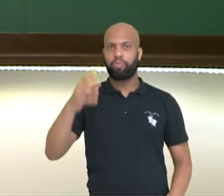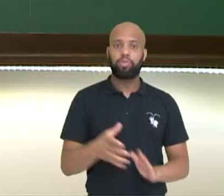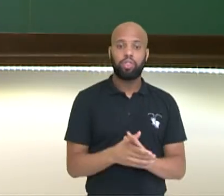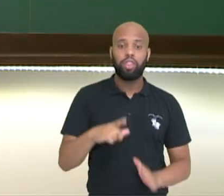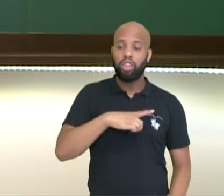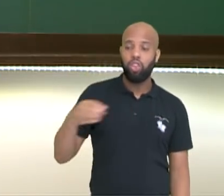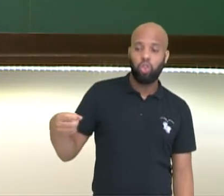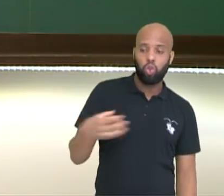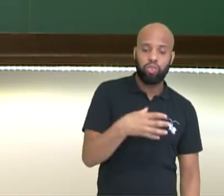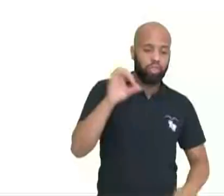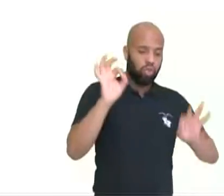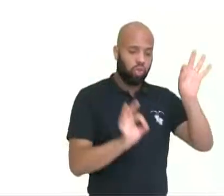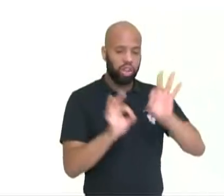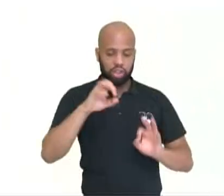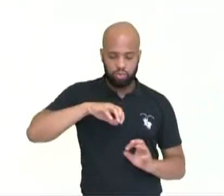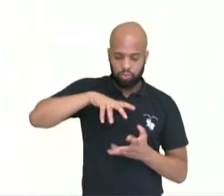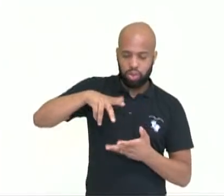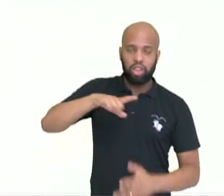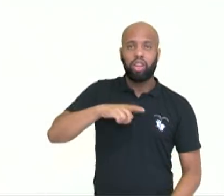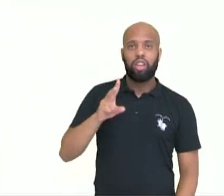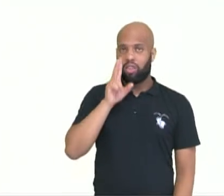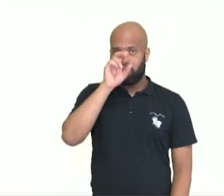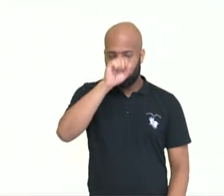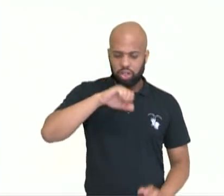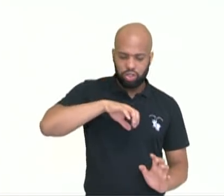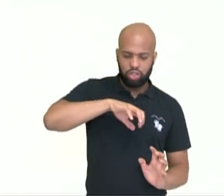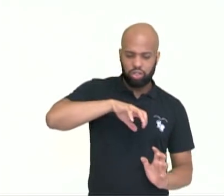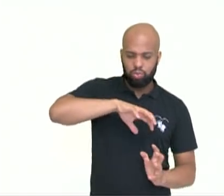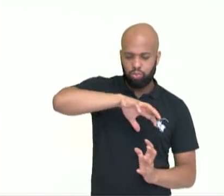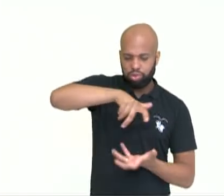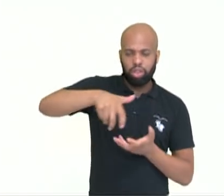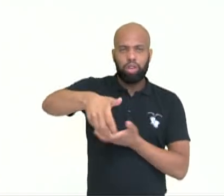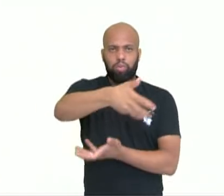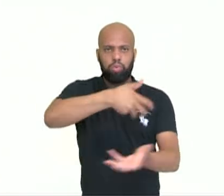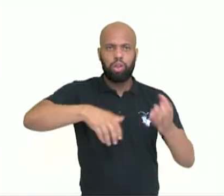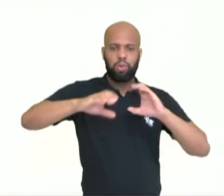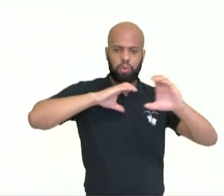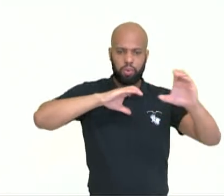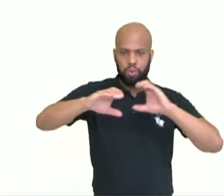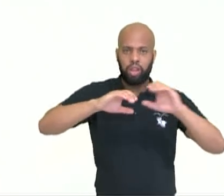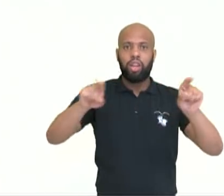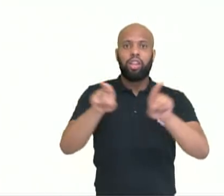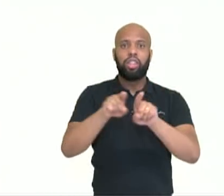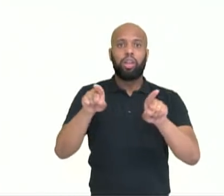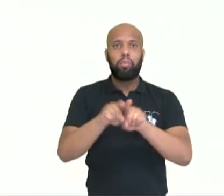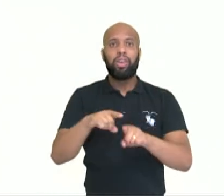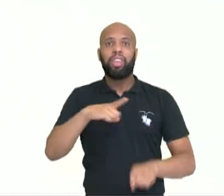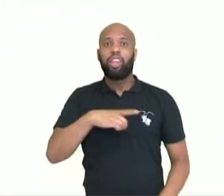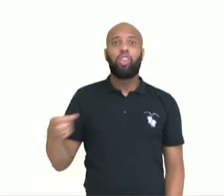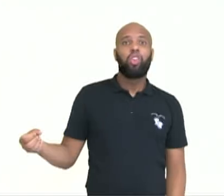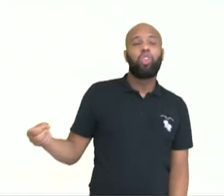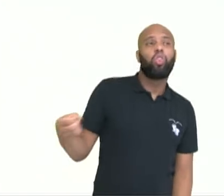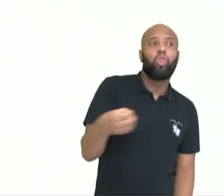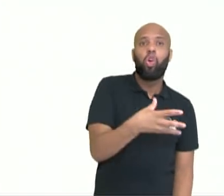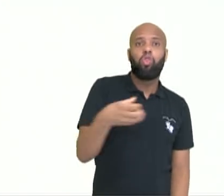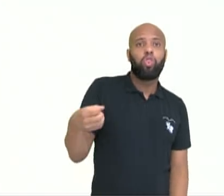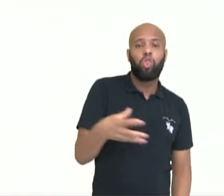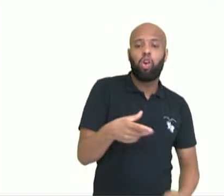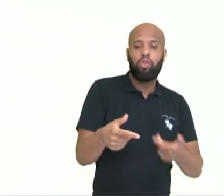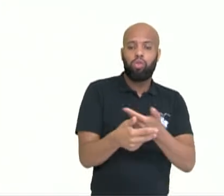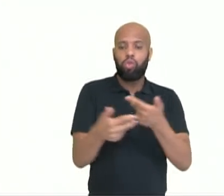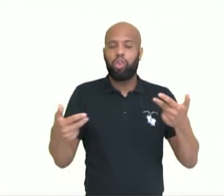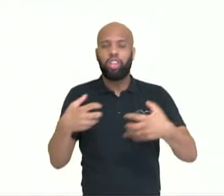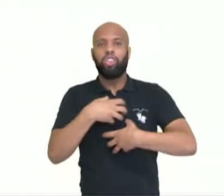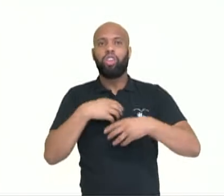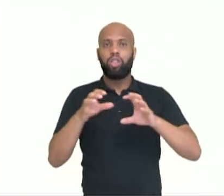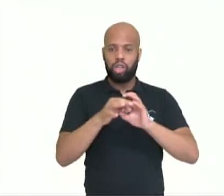ordem mundial ela fortalece a globalização e o crescimento do neoliberalismo e o surgimento de novos blocos econômicos.